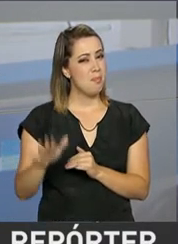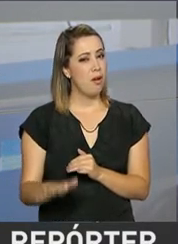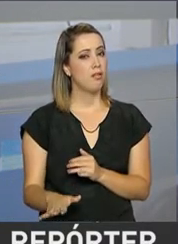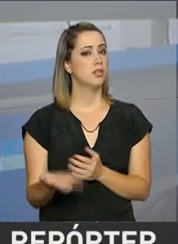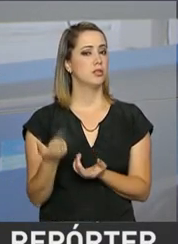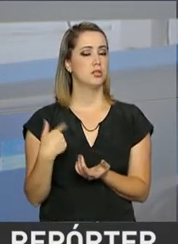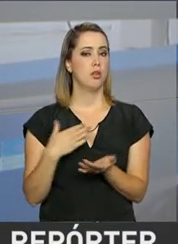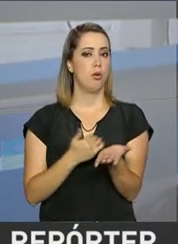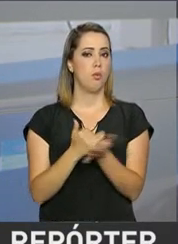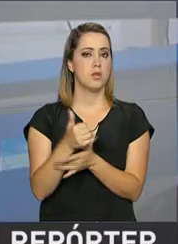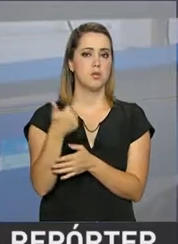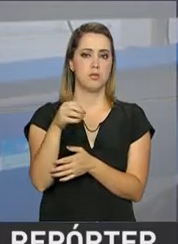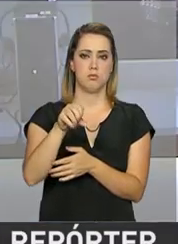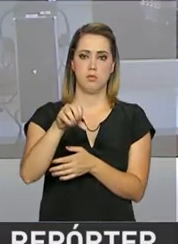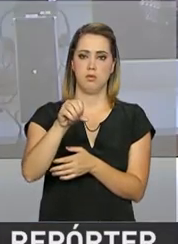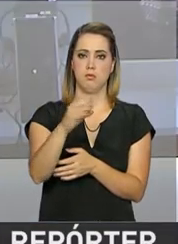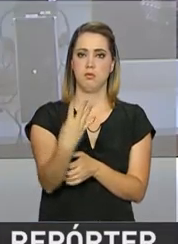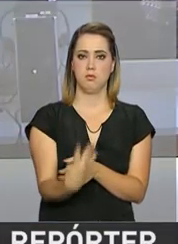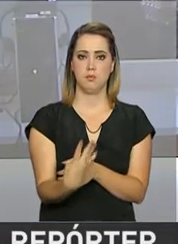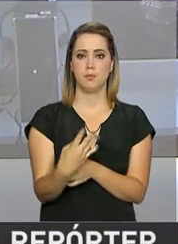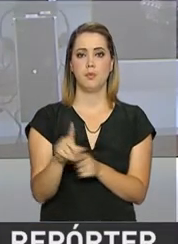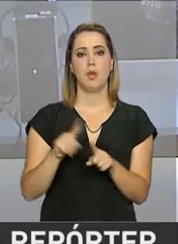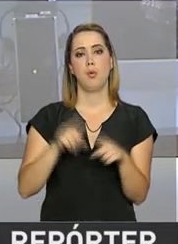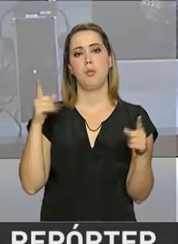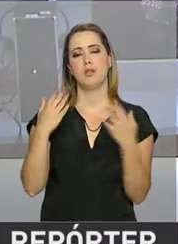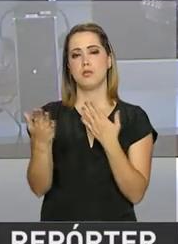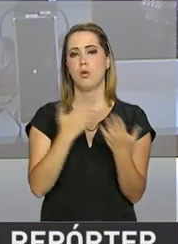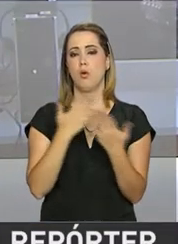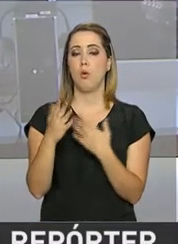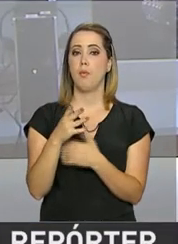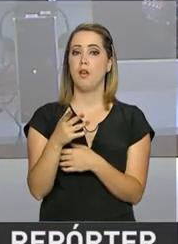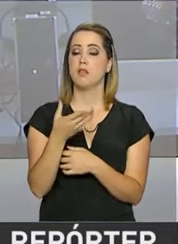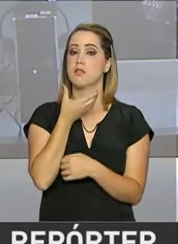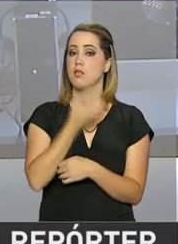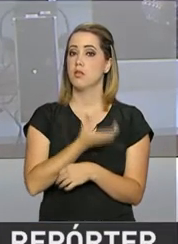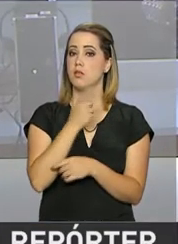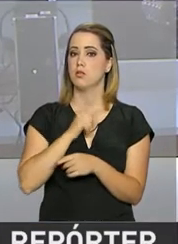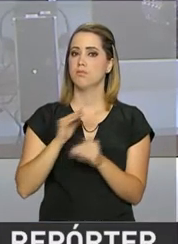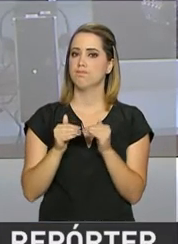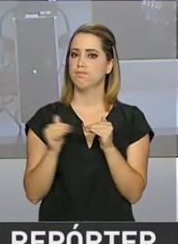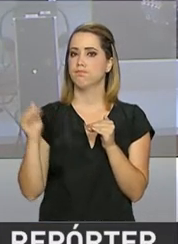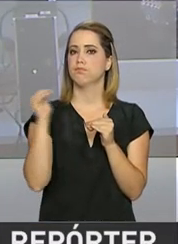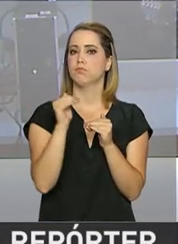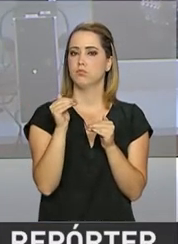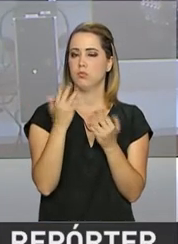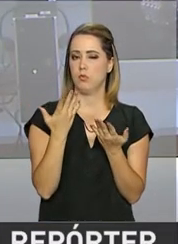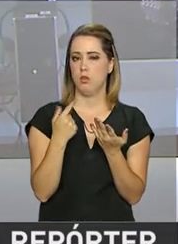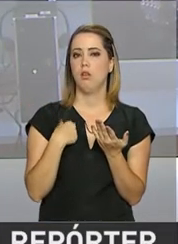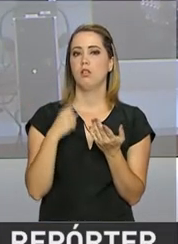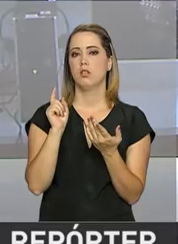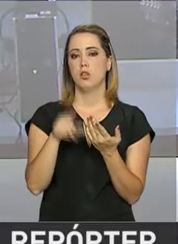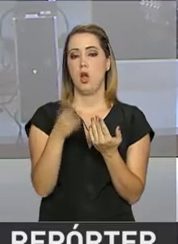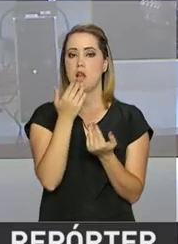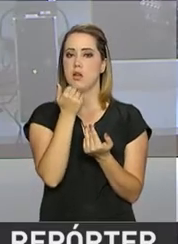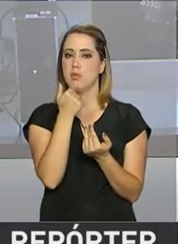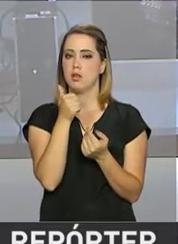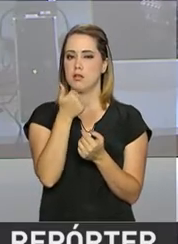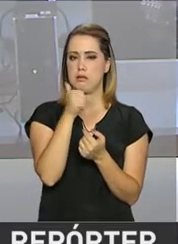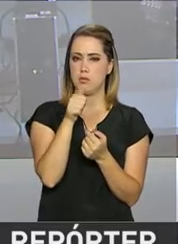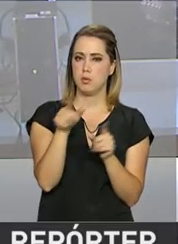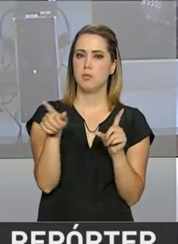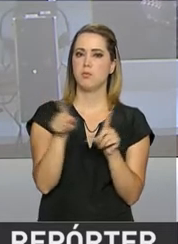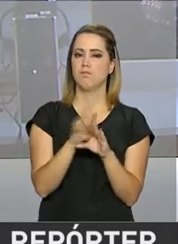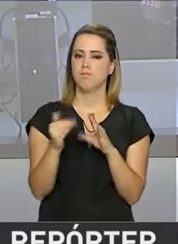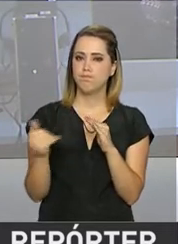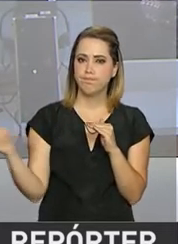desde 1994. Mas, em comparação a dezembro, houve uma pequena elevação. O grupo Alimentação e Bebidas foi